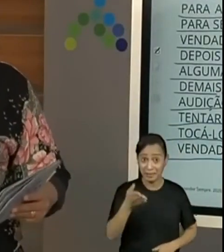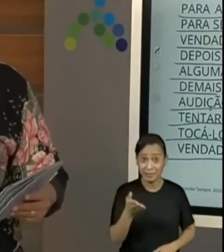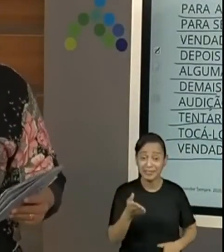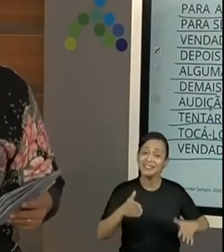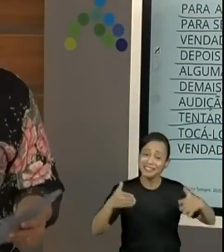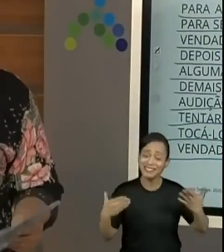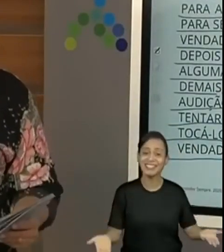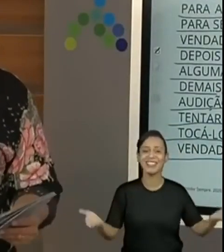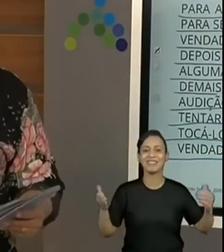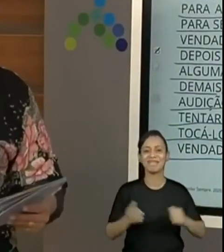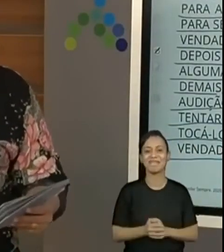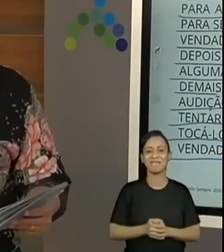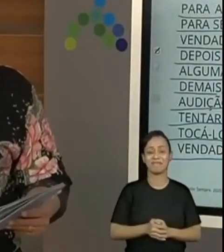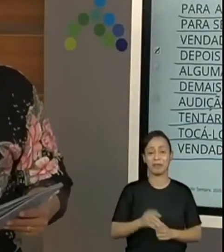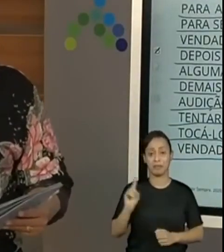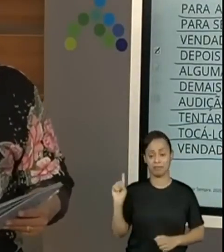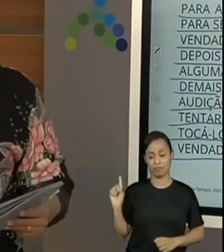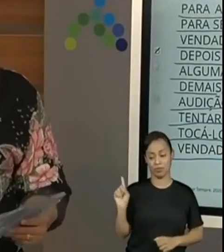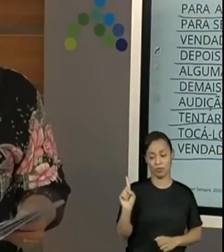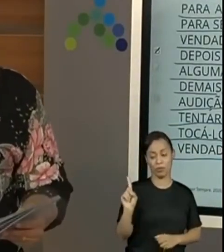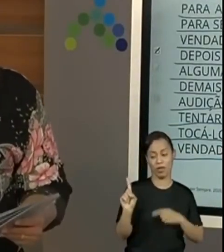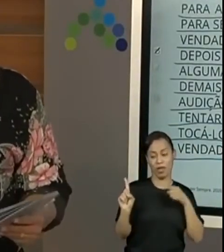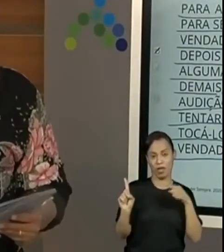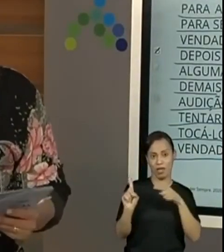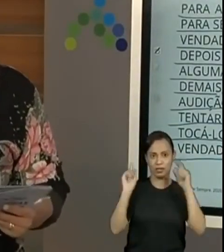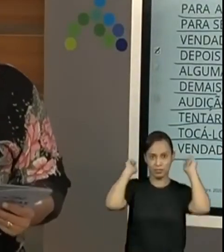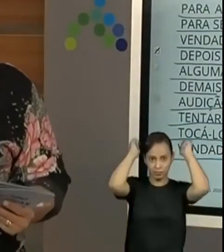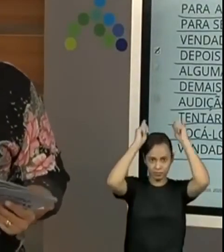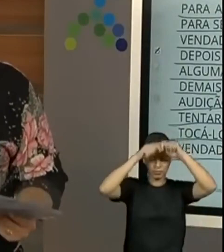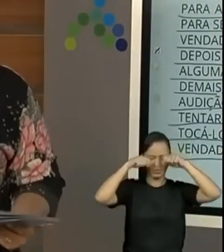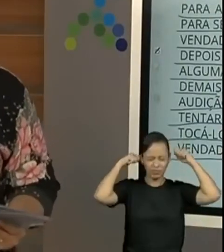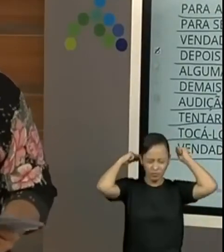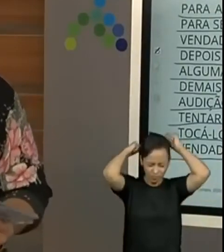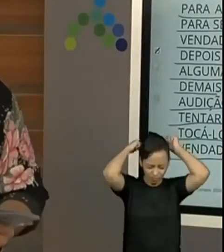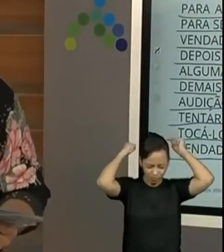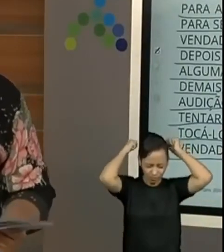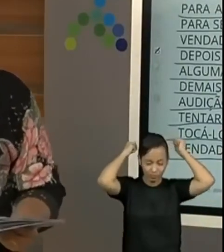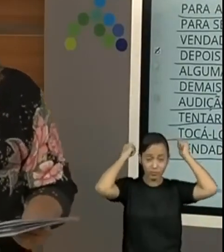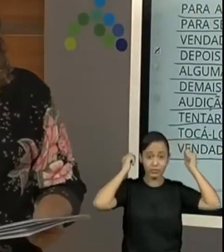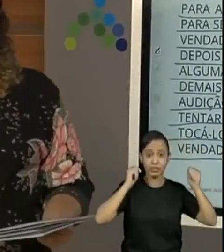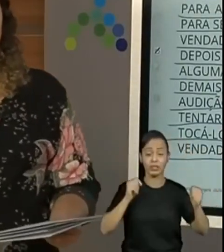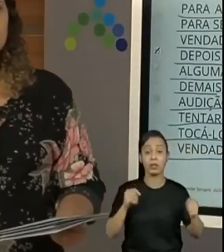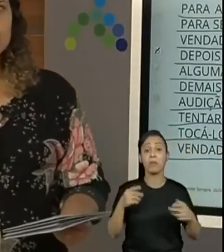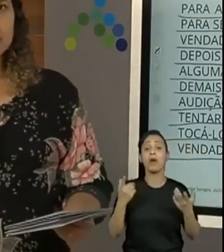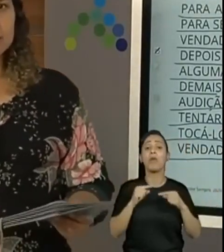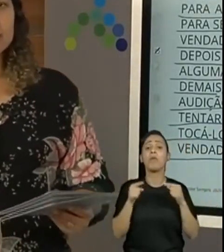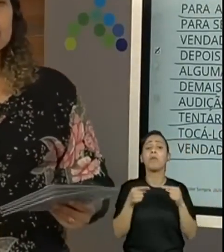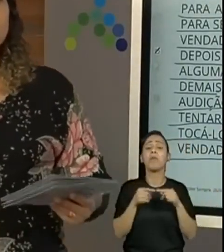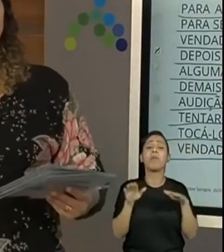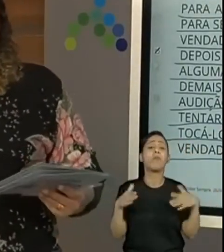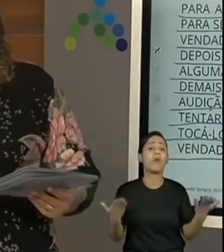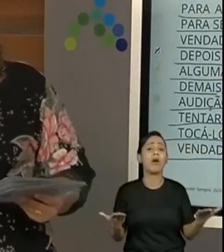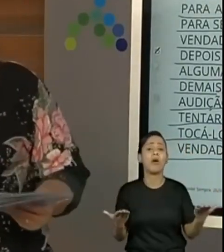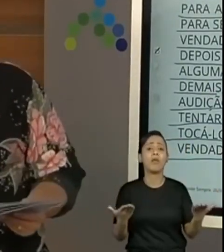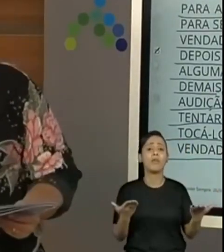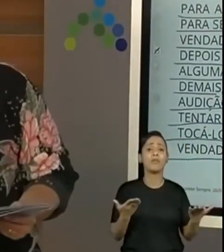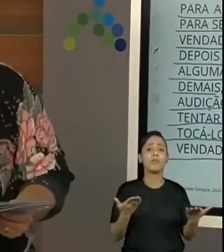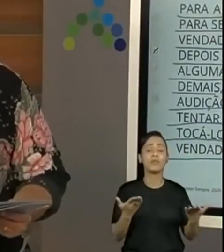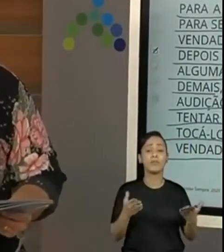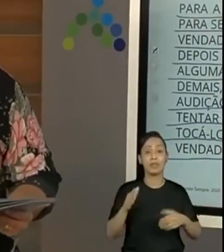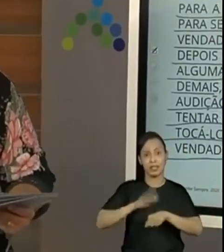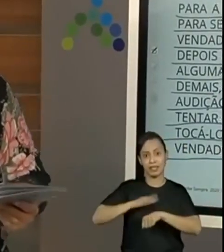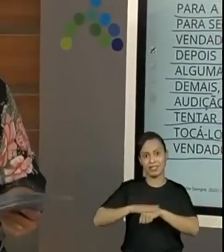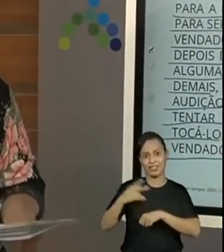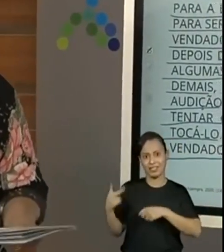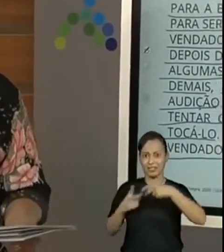Então, tem um pegador, os olhos ficam vendados. E qual é o objetivo dessa brincadeira? Que o pegador, o